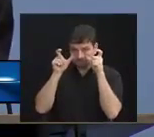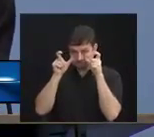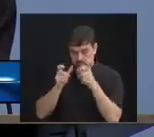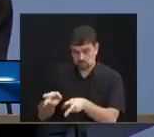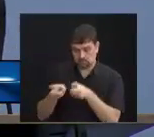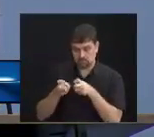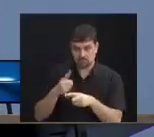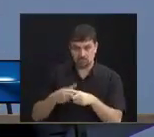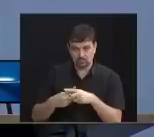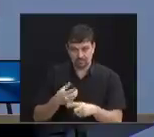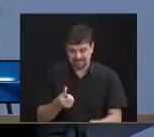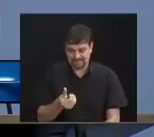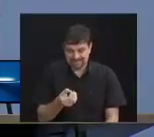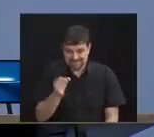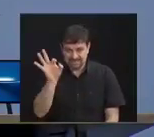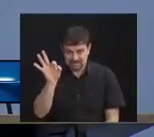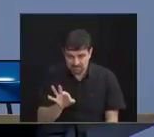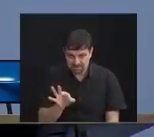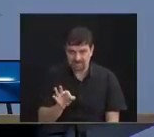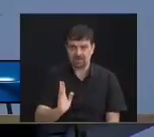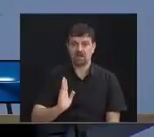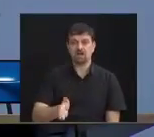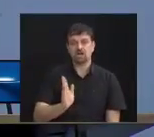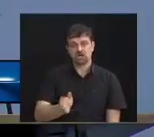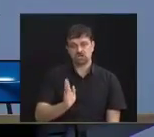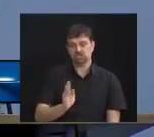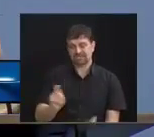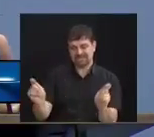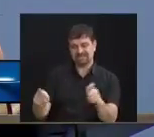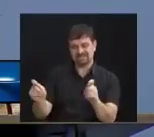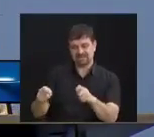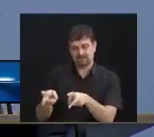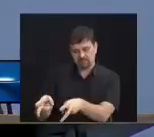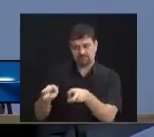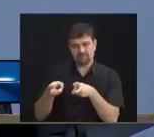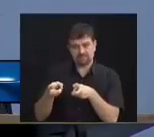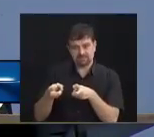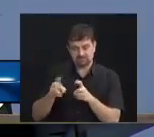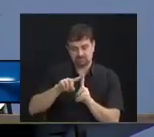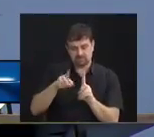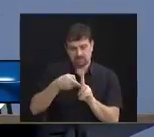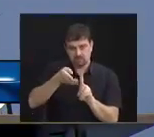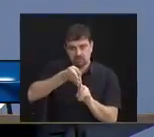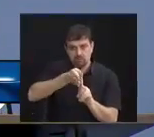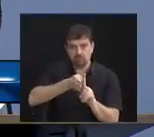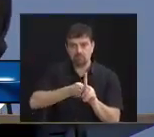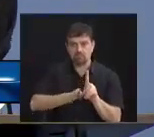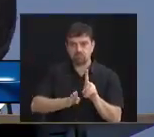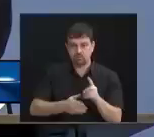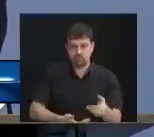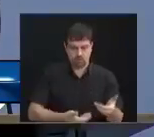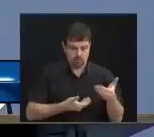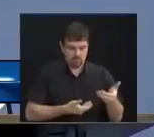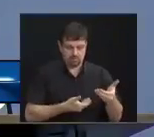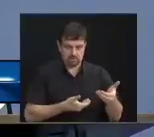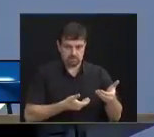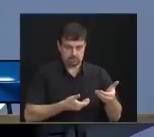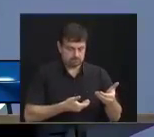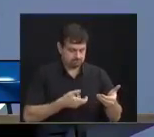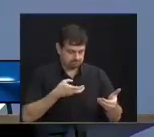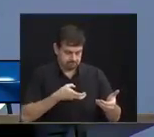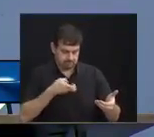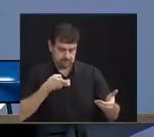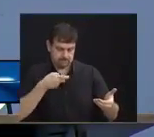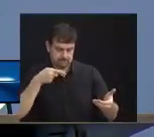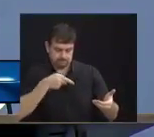menos 60% das crianças com autismo apresentam os sinais. Uma vez identificado que o